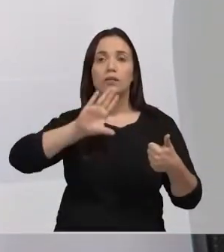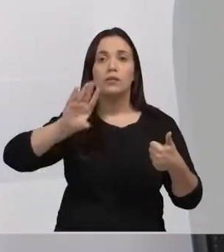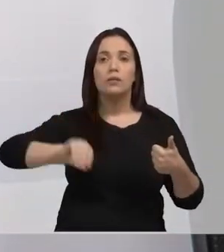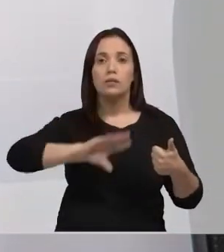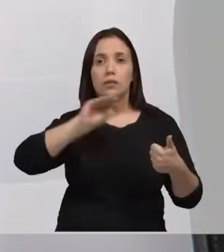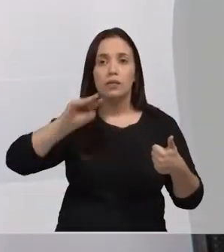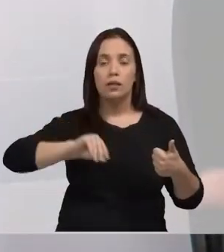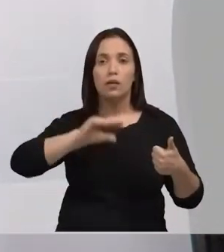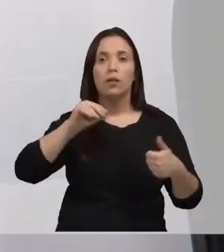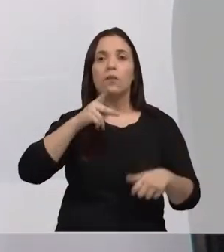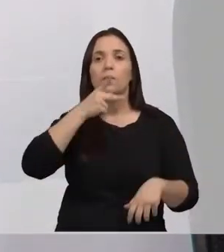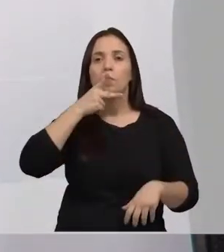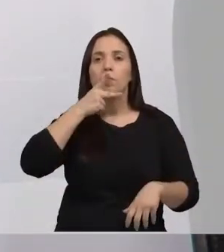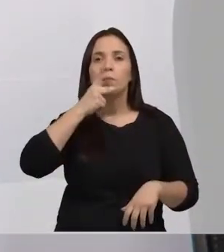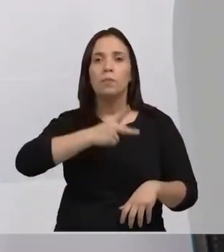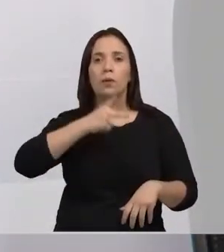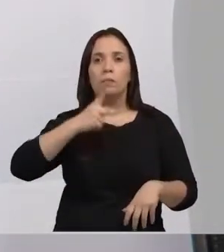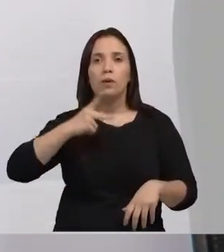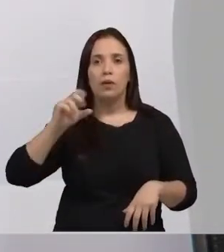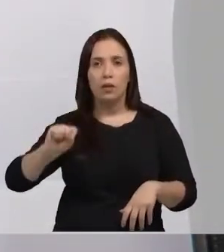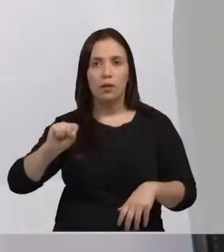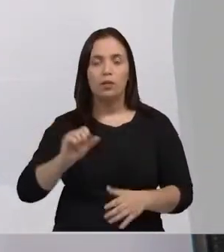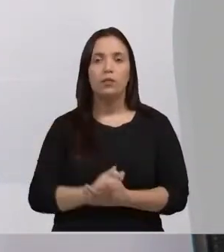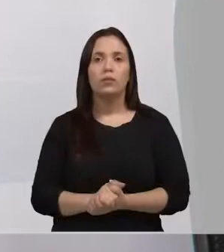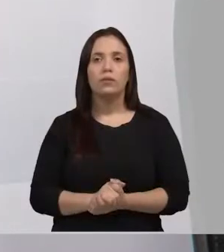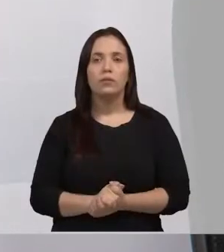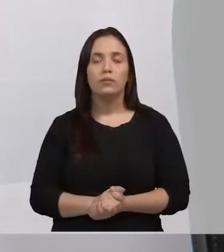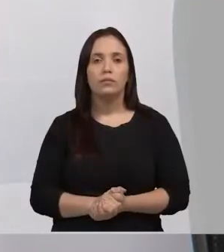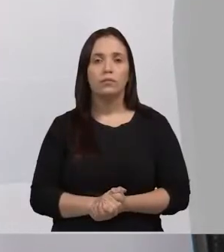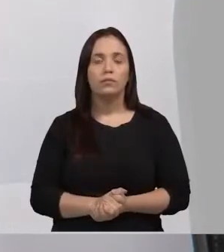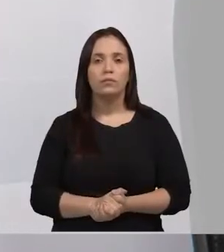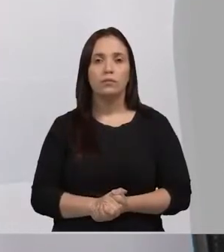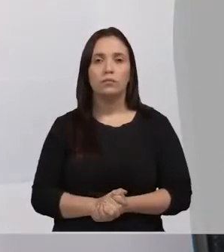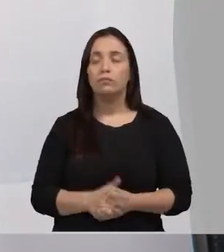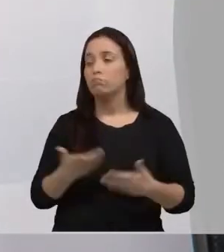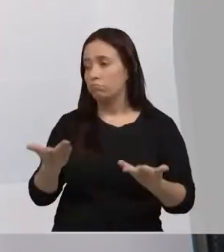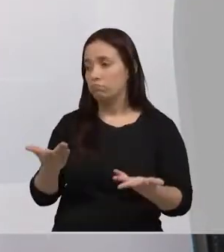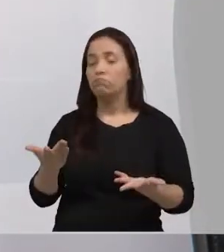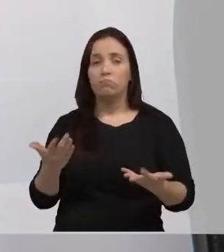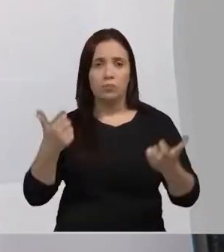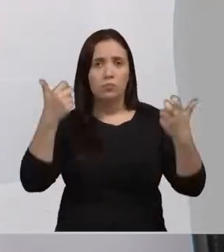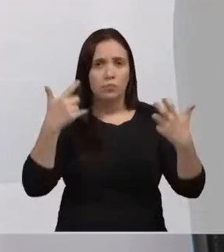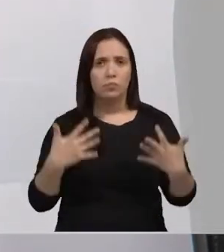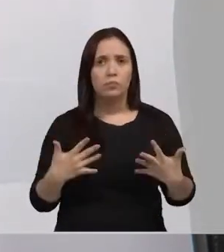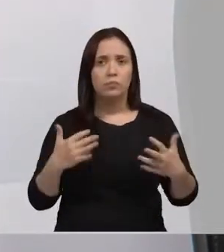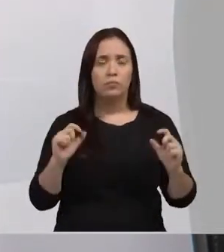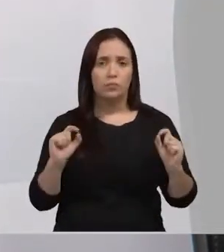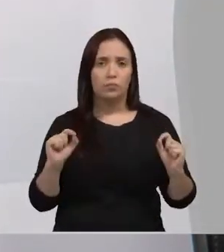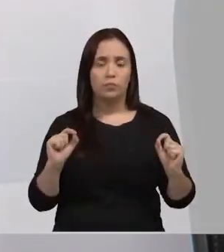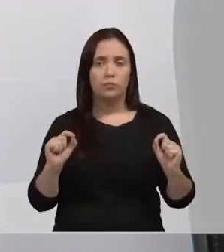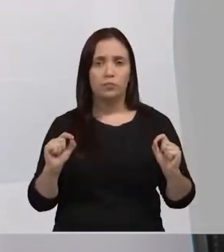pelo PPS e tinha também na coligação o PTB. Carlos, vamos ser sinceros,